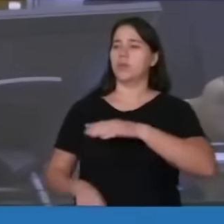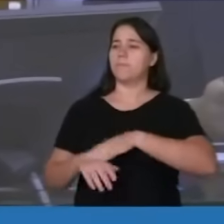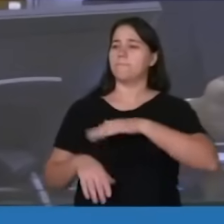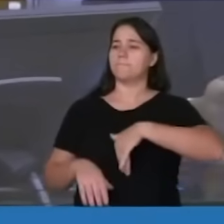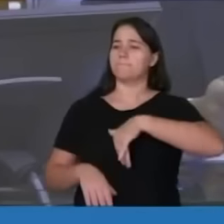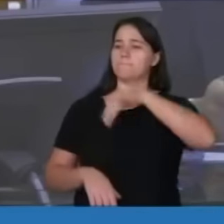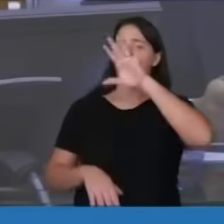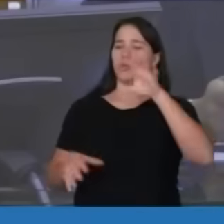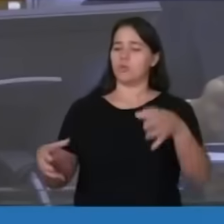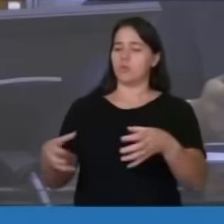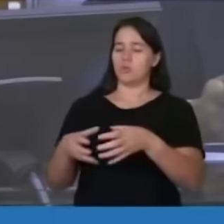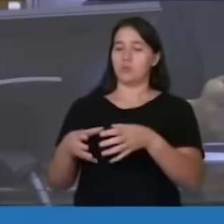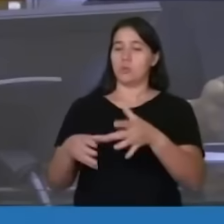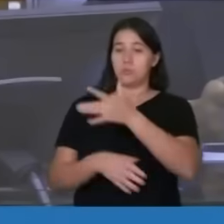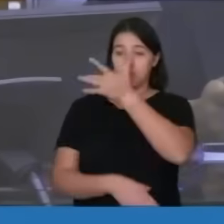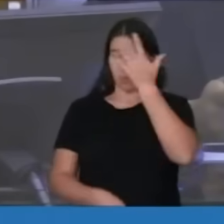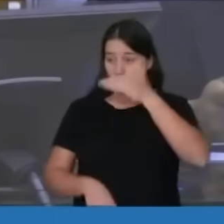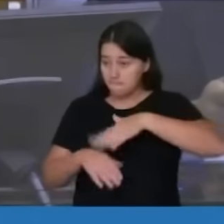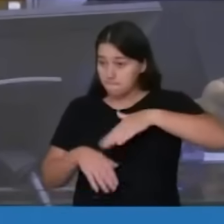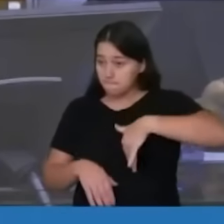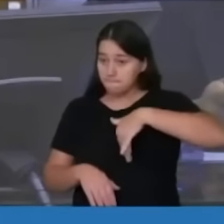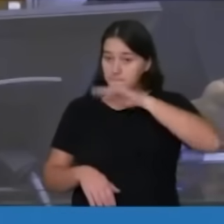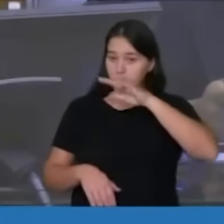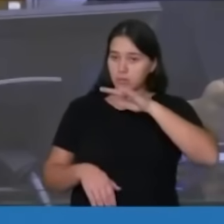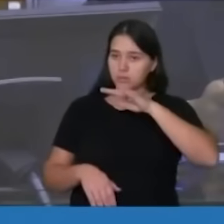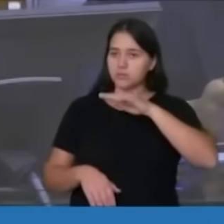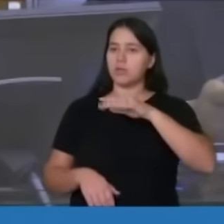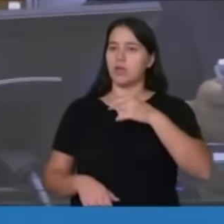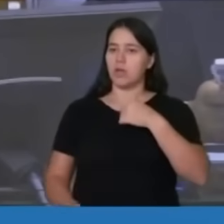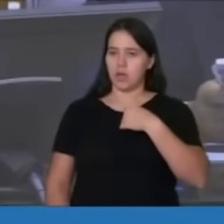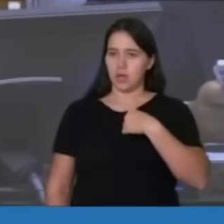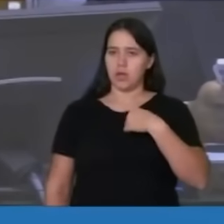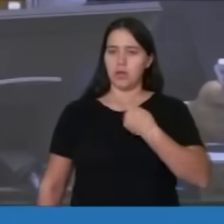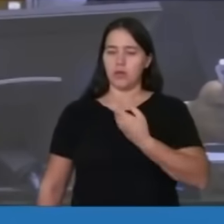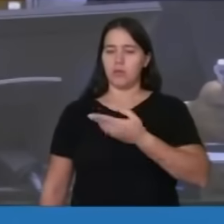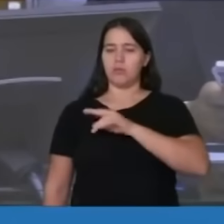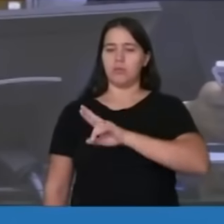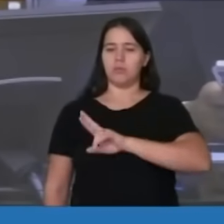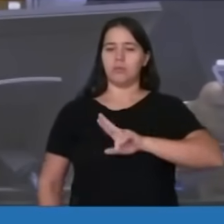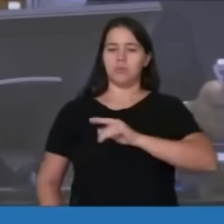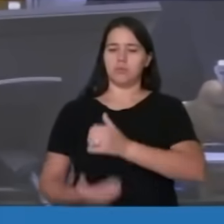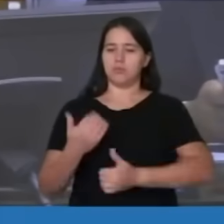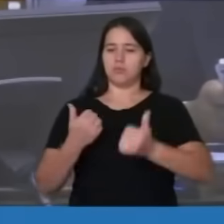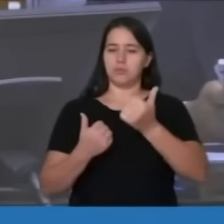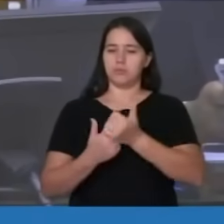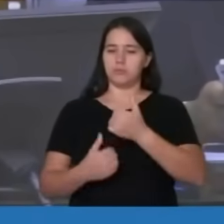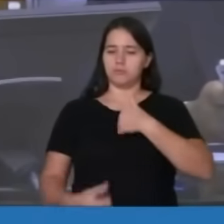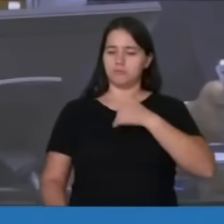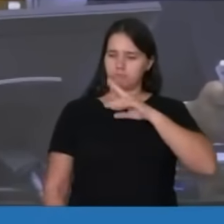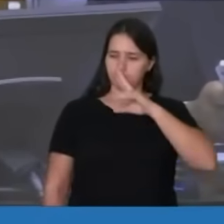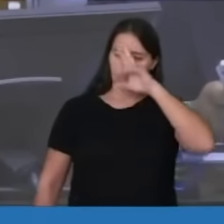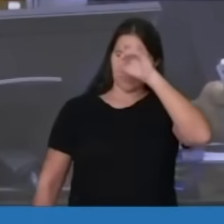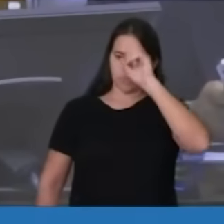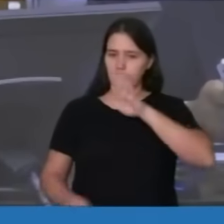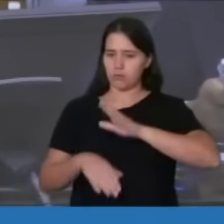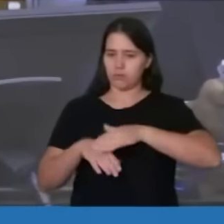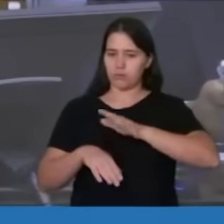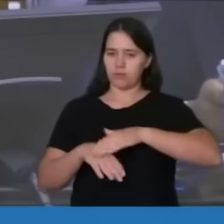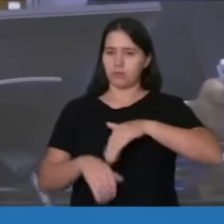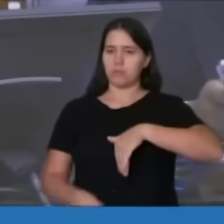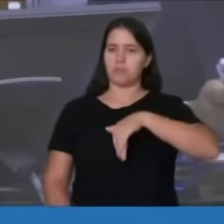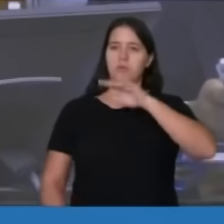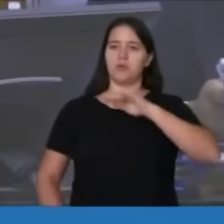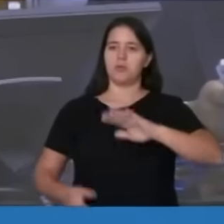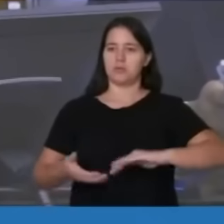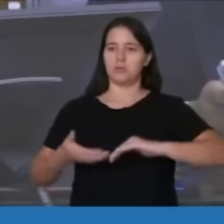vai prevalecer, e assim que prevalecer essa maioria, eu, em nome do Congresso Nacional, fortalecerei a vontade da maioria do Congresso, não há dúvida